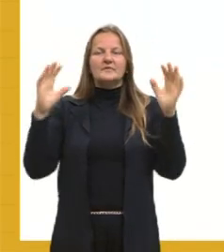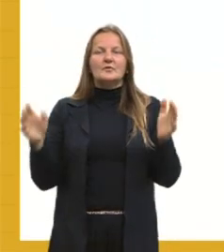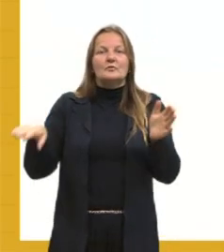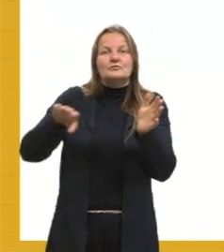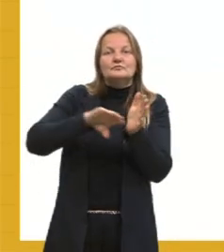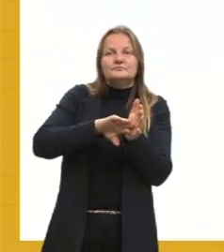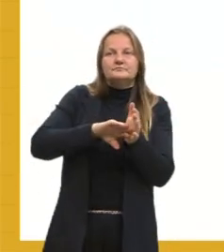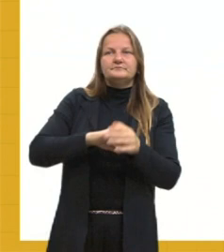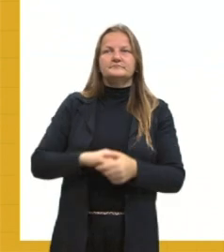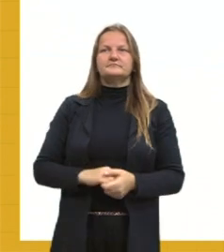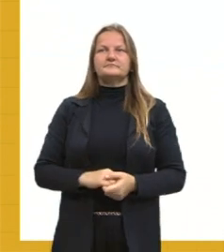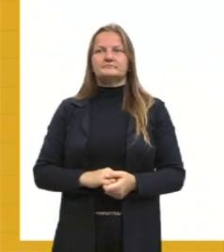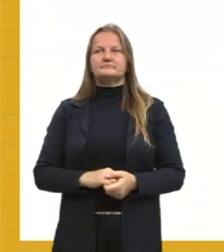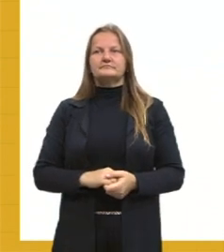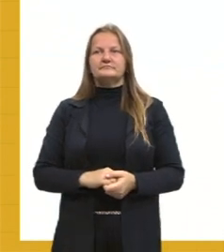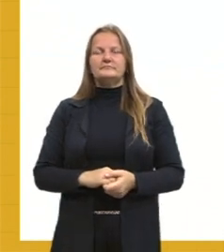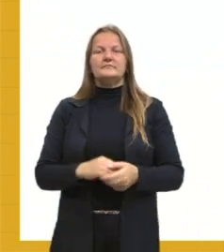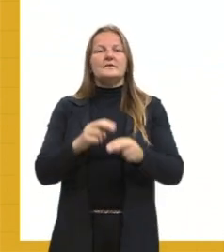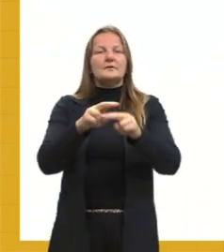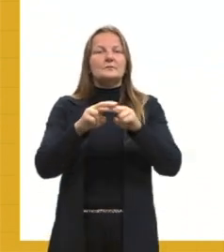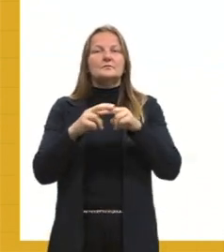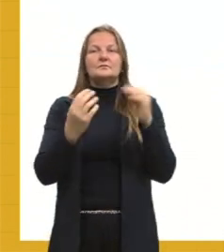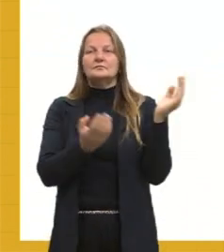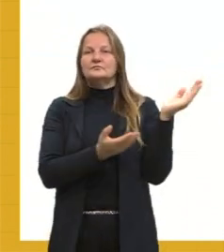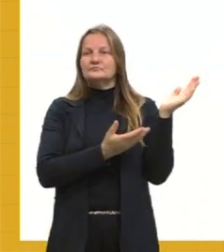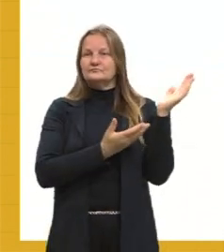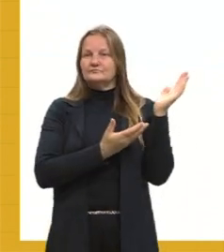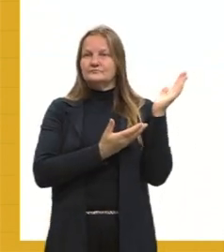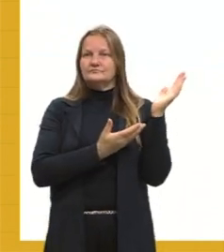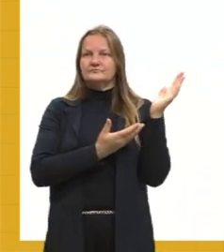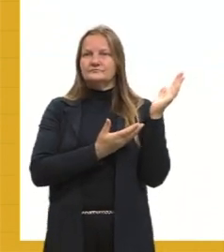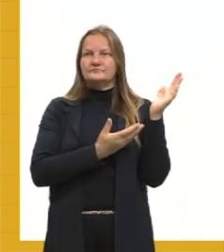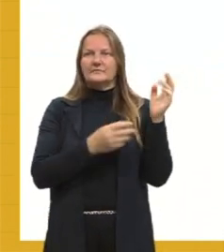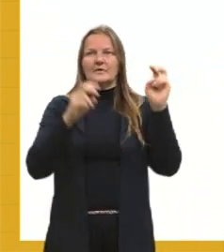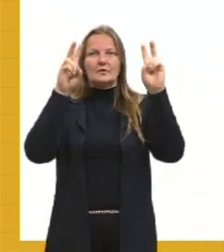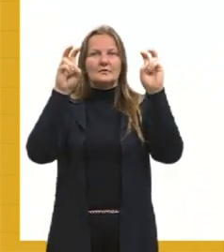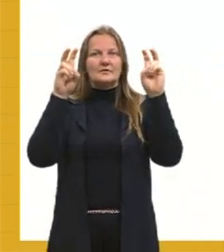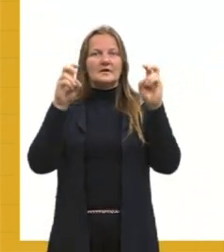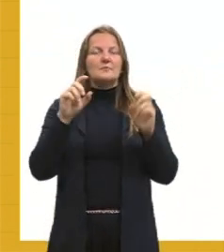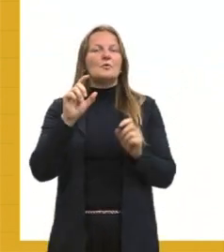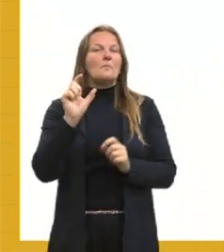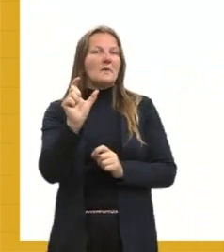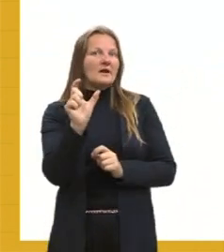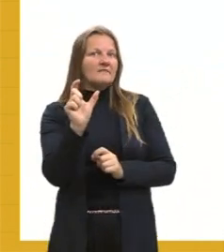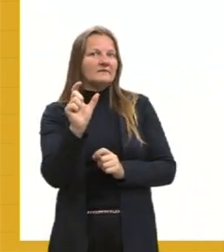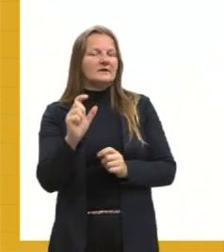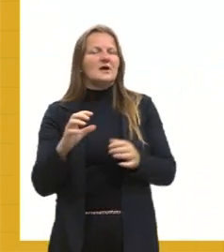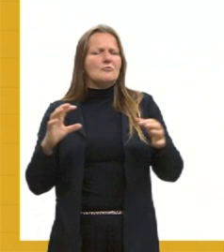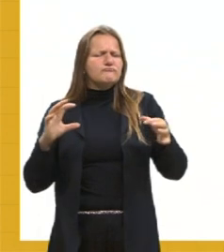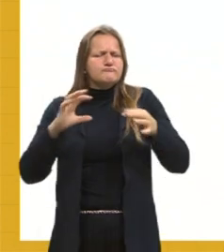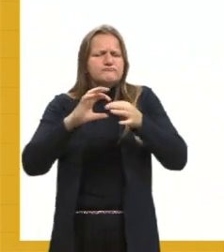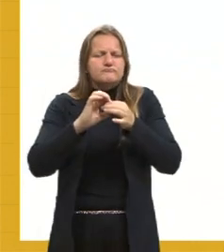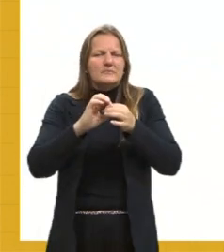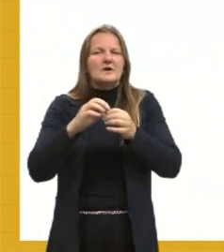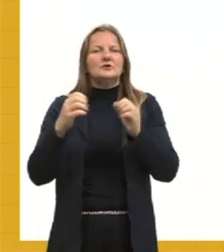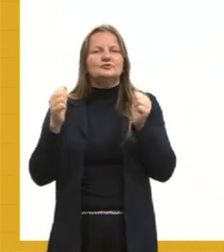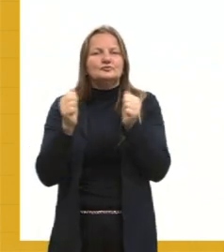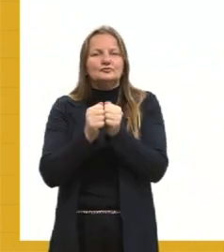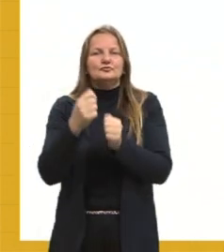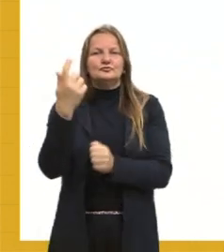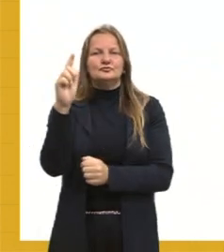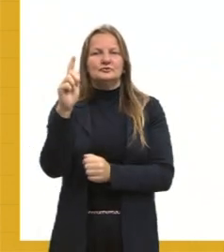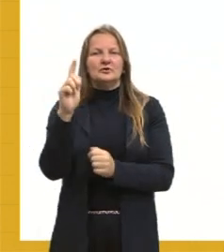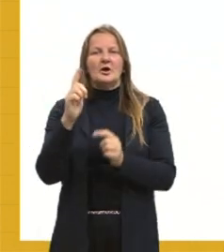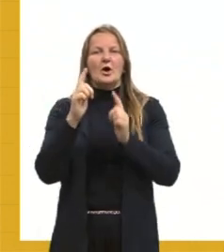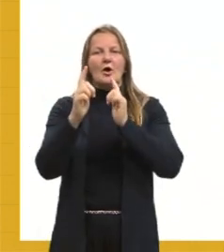chegando para isso a gente vai falar de um termo que a gente pode também linkar aí com a geografia que